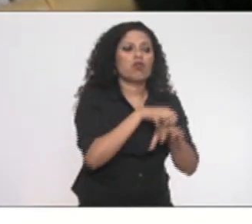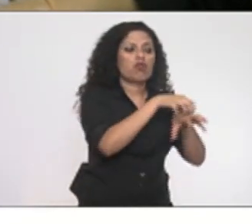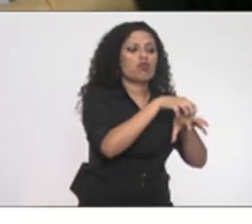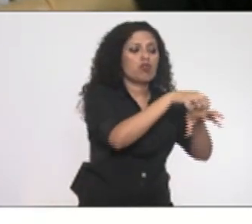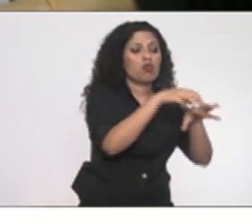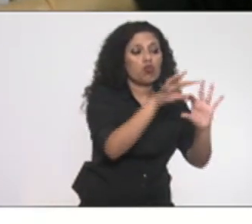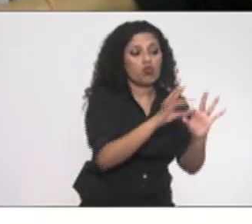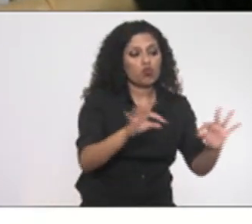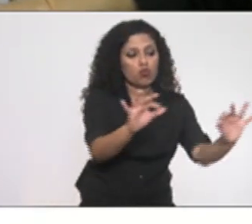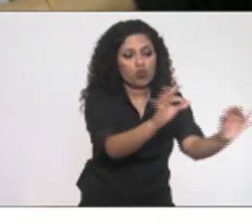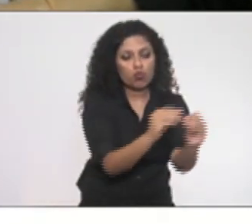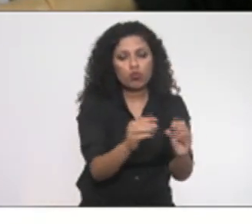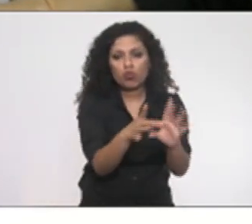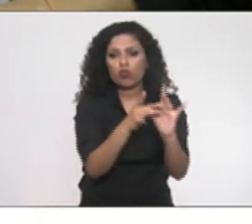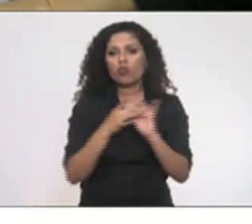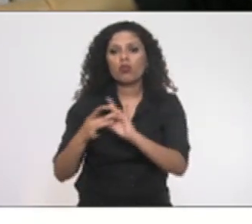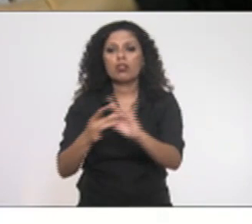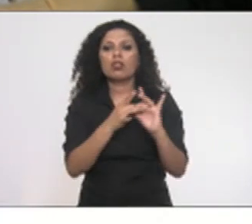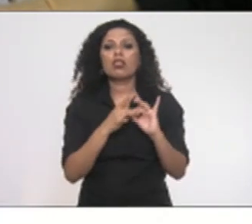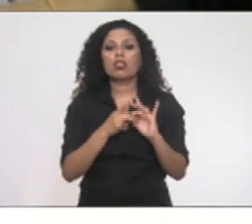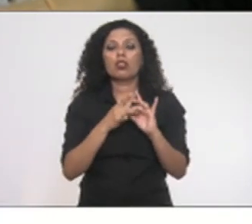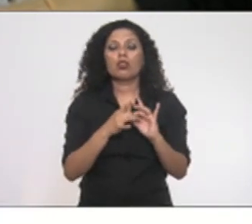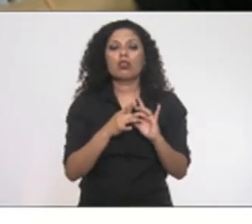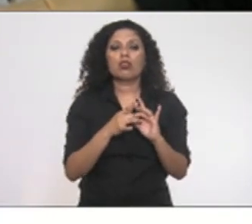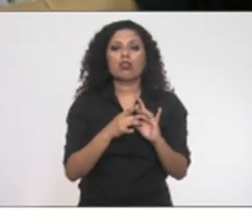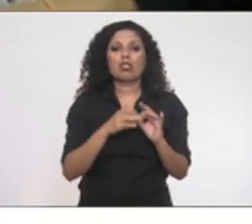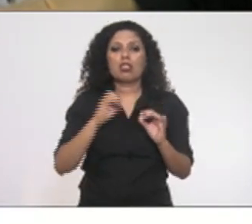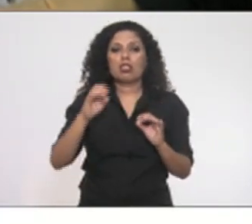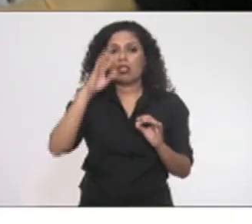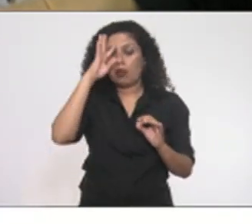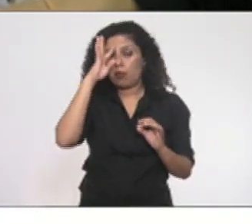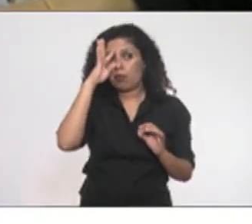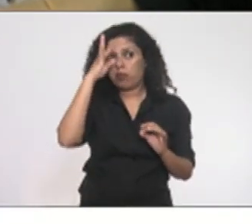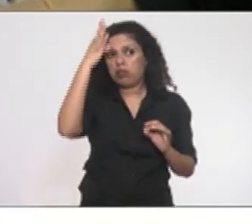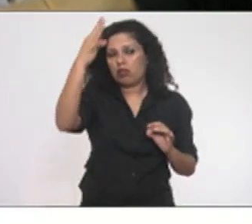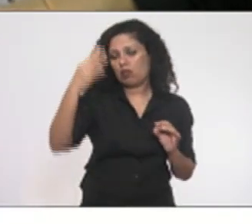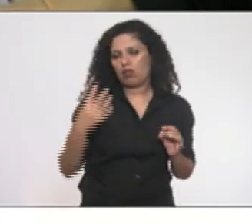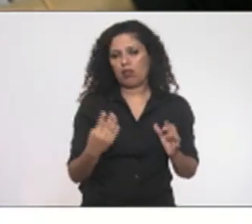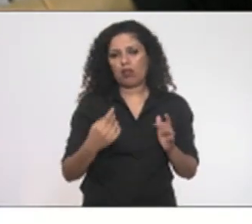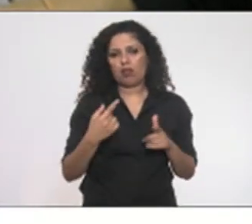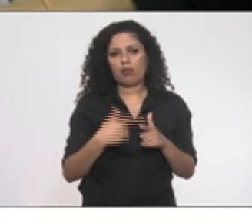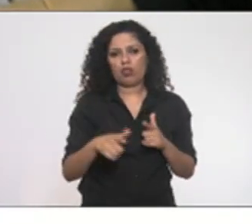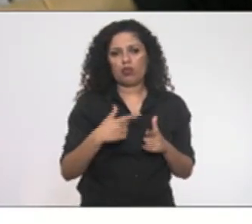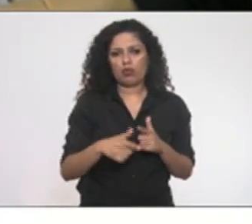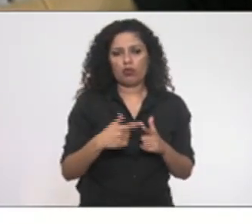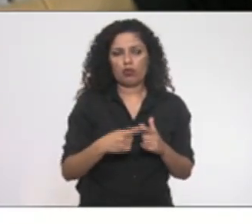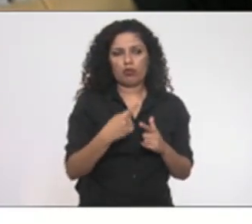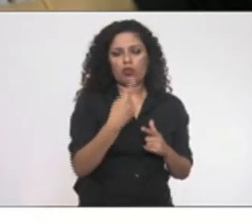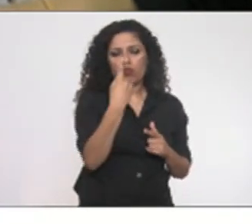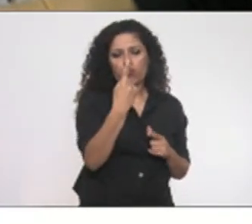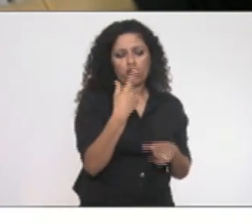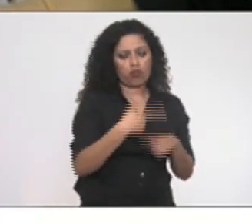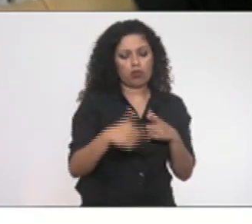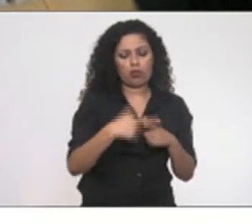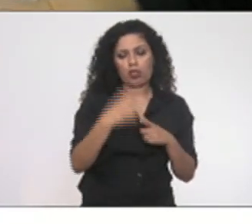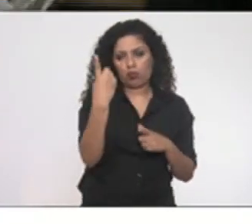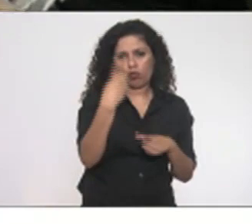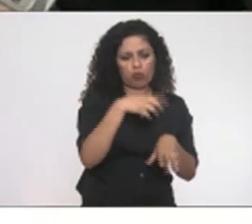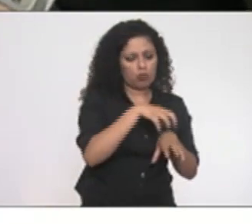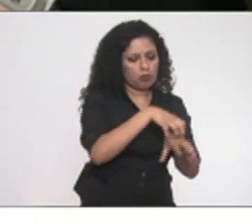todas integradas, eventualmente, como a receita delas é regulada, alguma transportadora pode